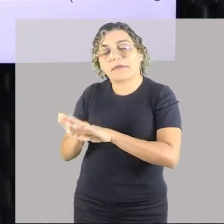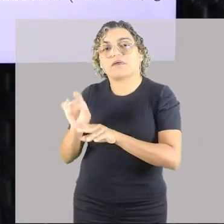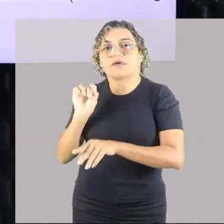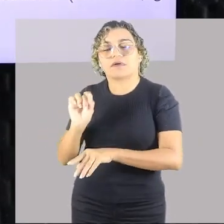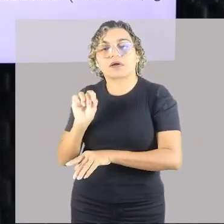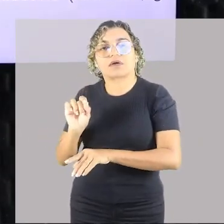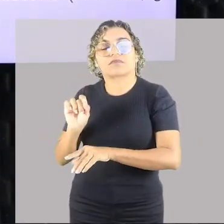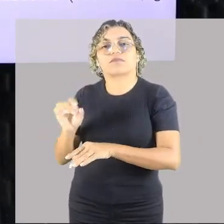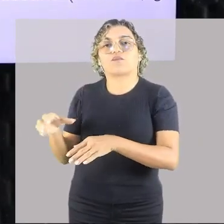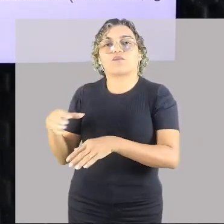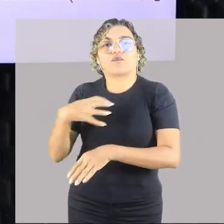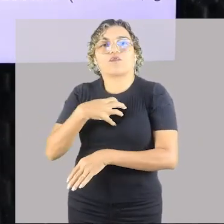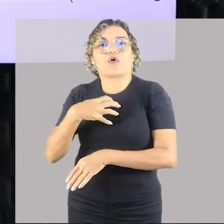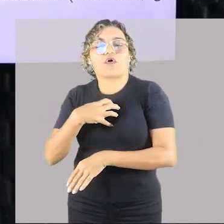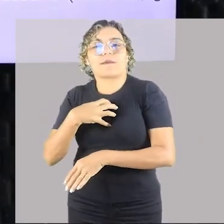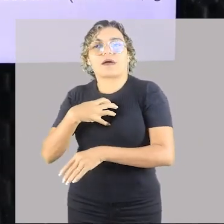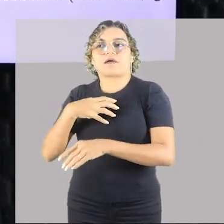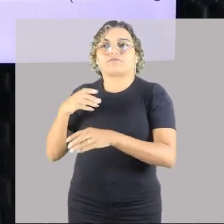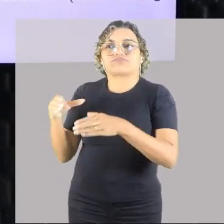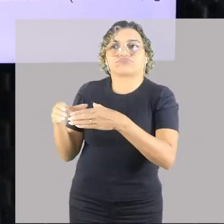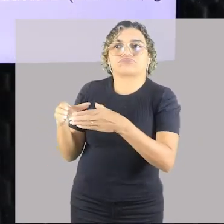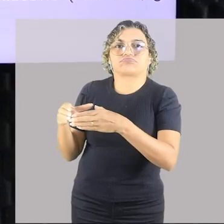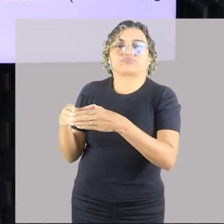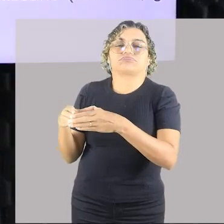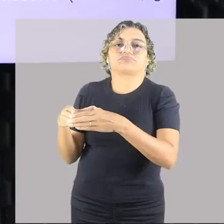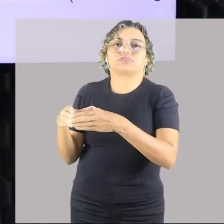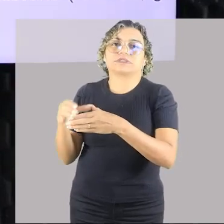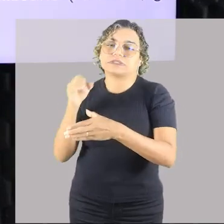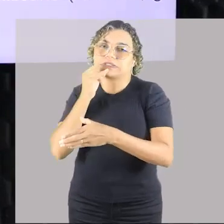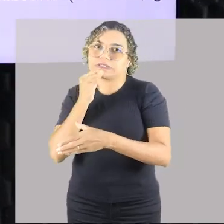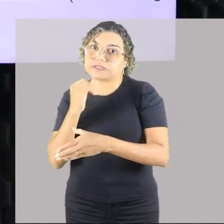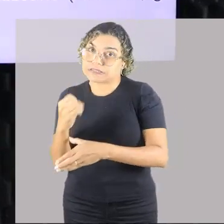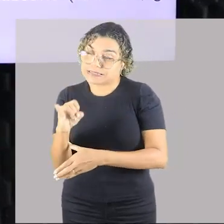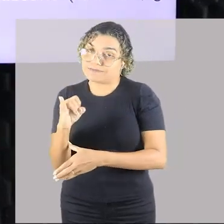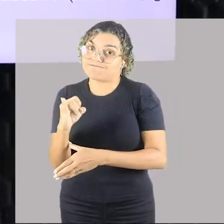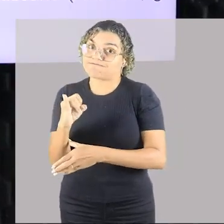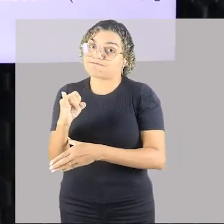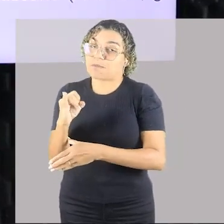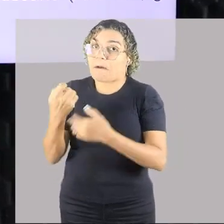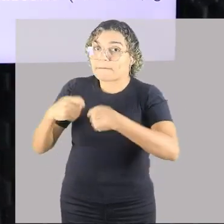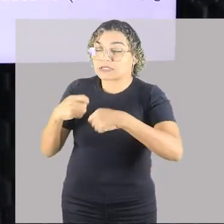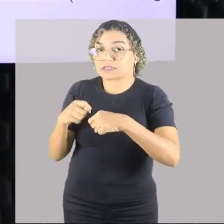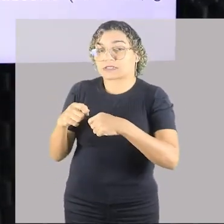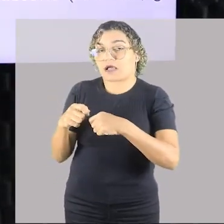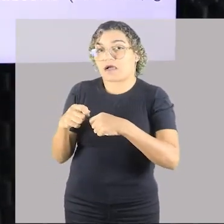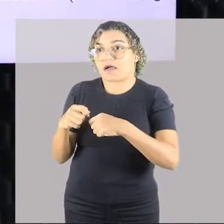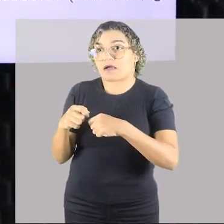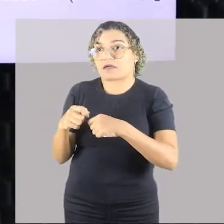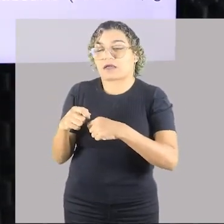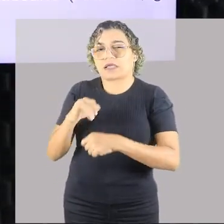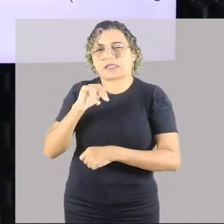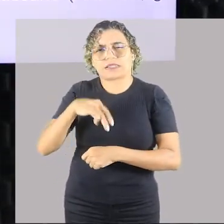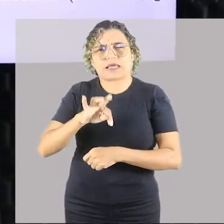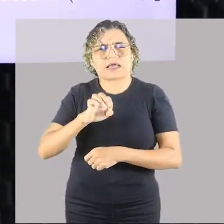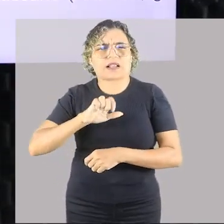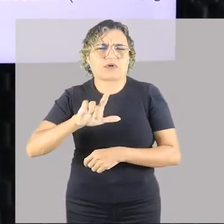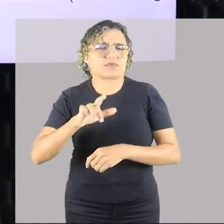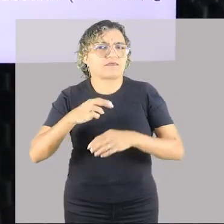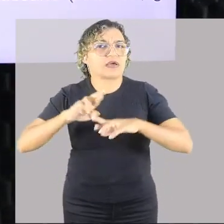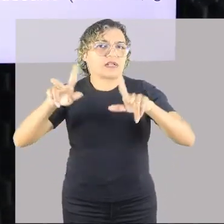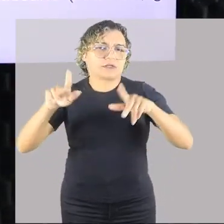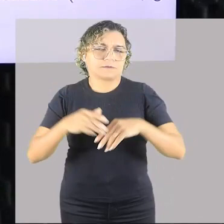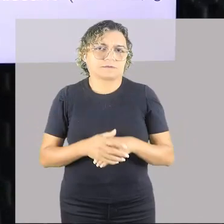também de forma com independência, com dedicação integral, se for necessário. Em regra, isso não ocorre. As pessoas